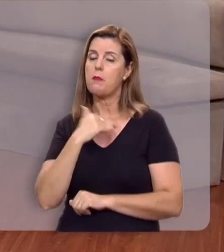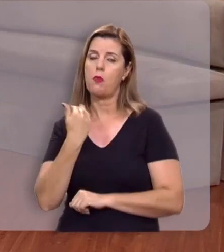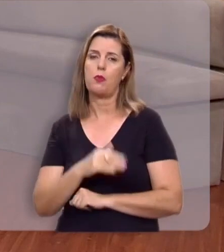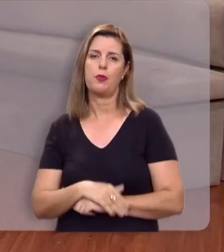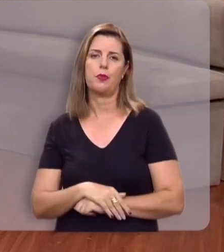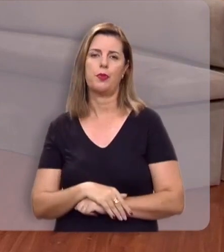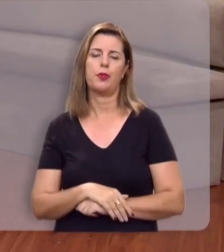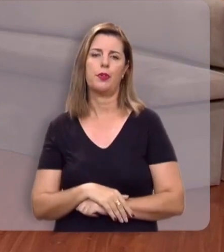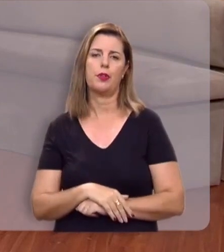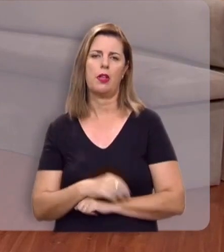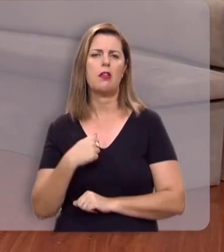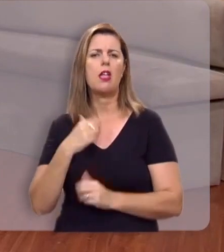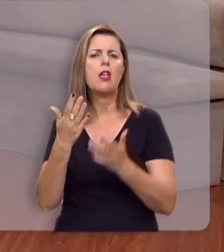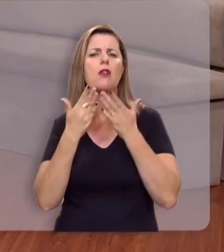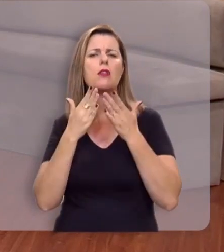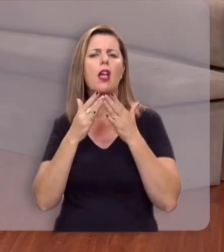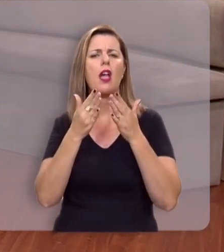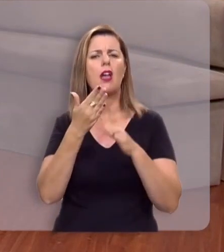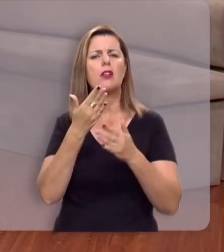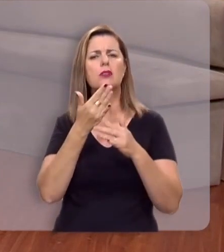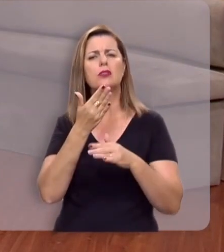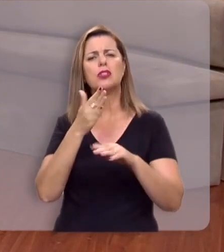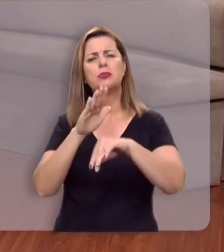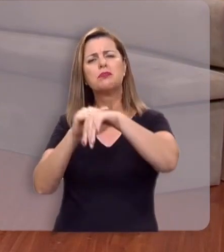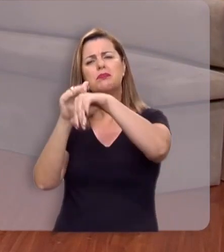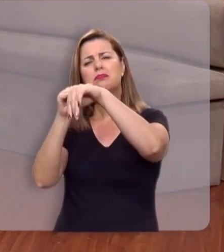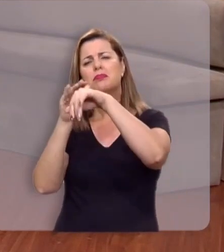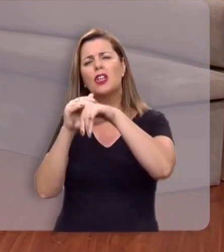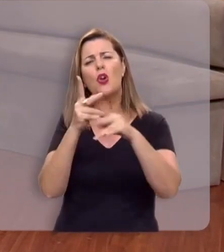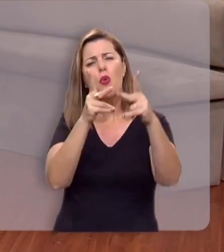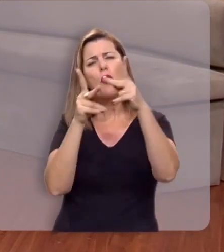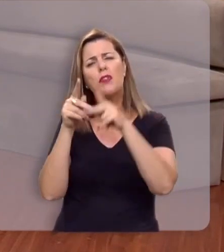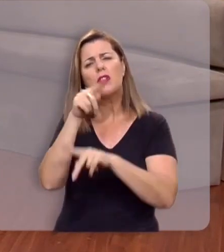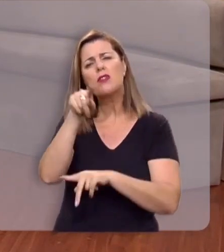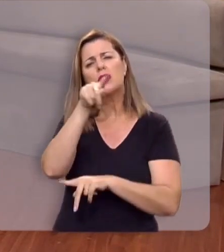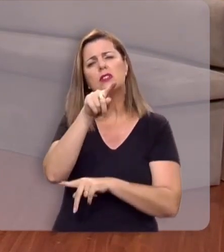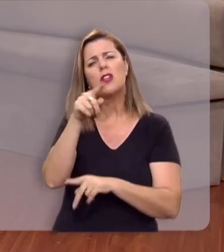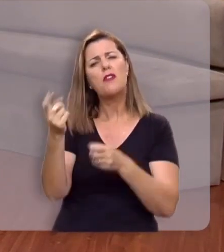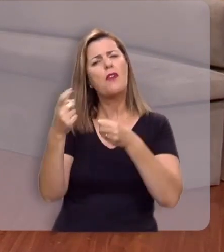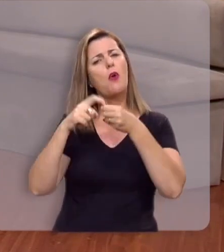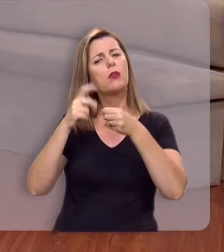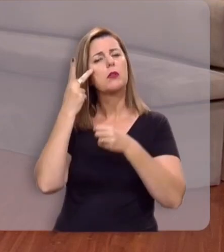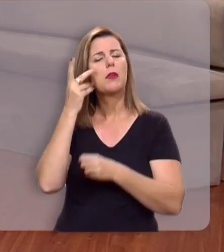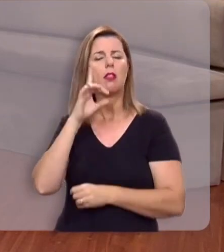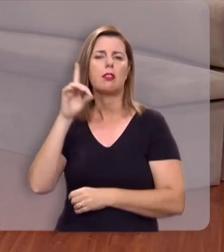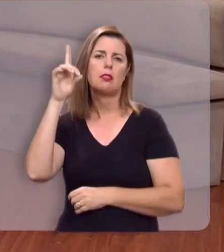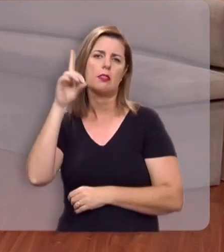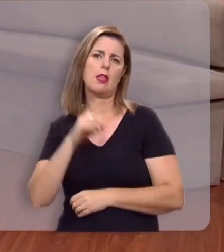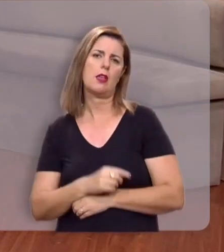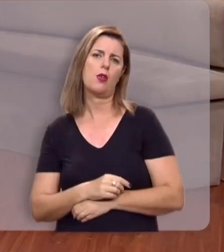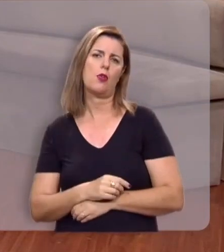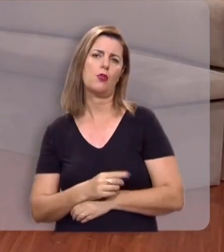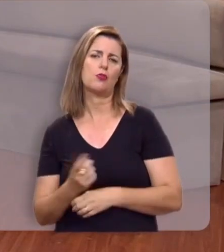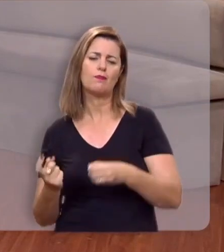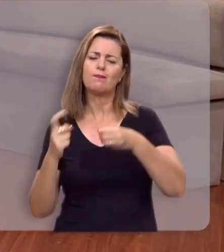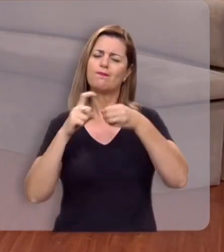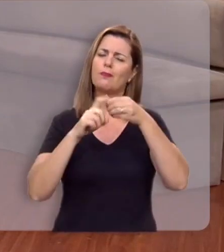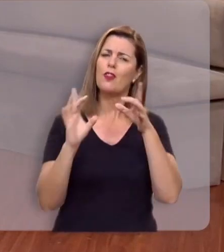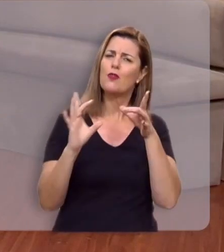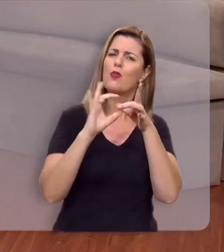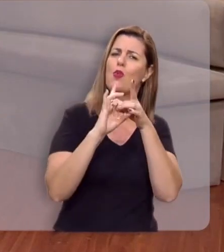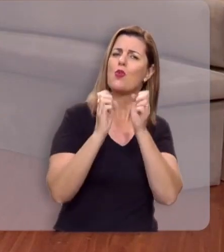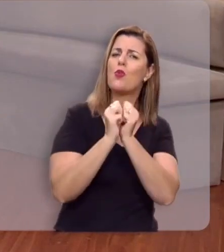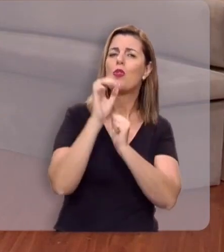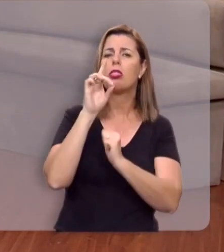imortal. E eu quero conclamar você, enquanto é tempo, volte-se para Deus. Reconcilie-se